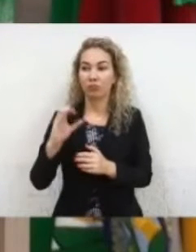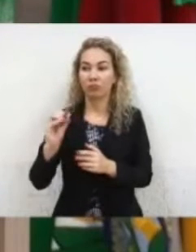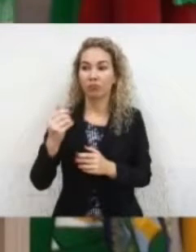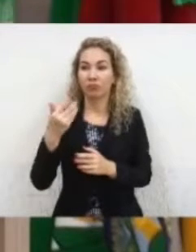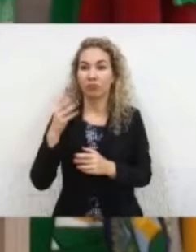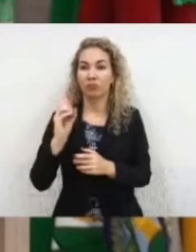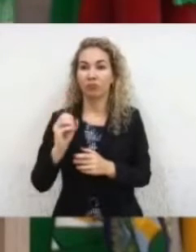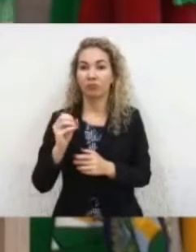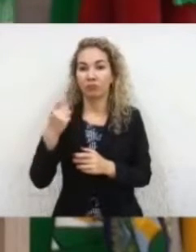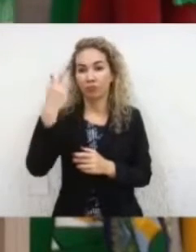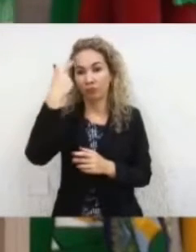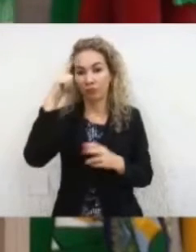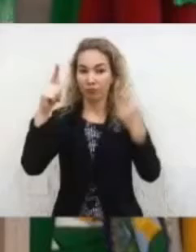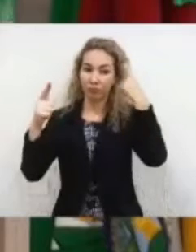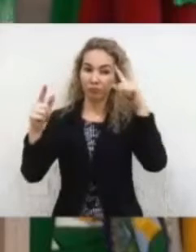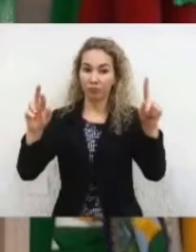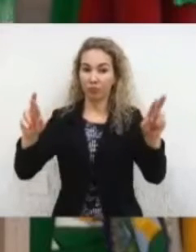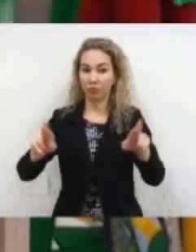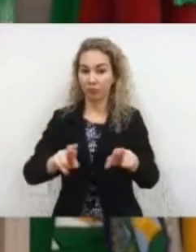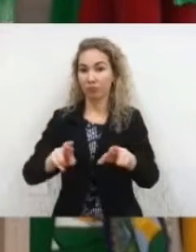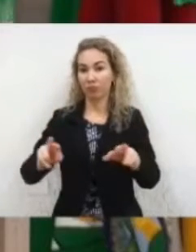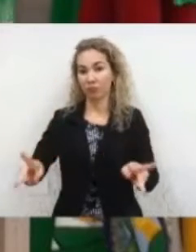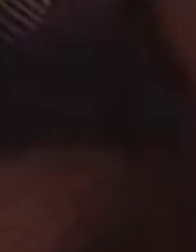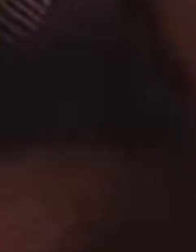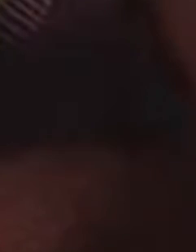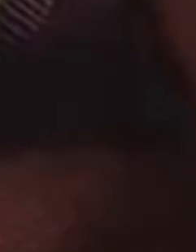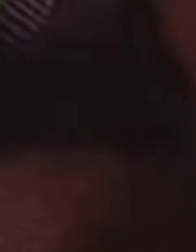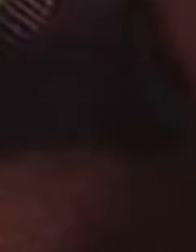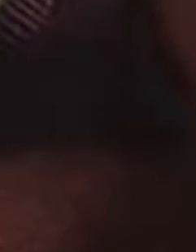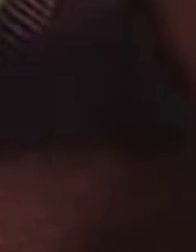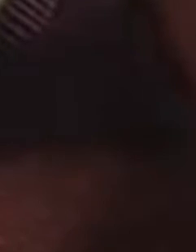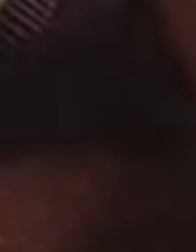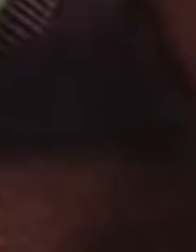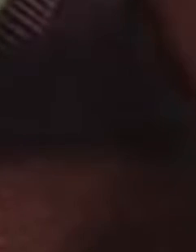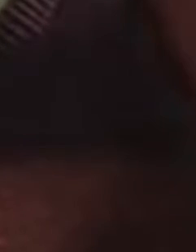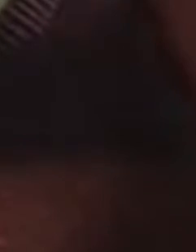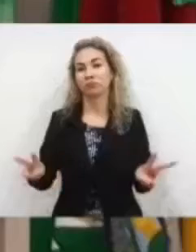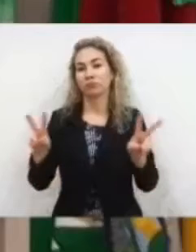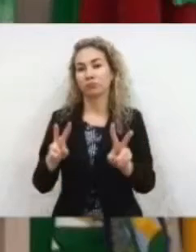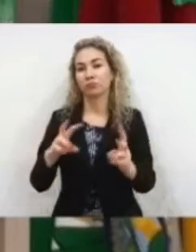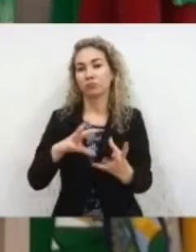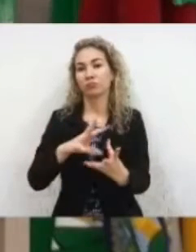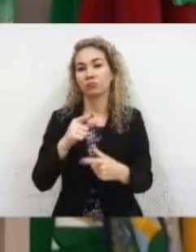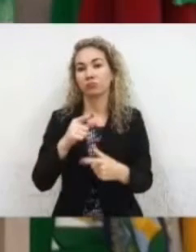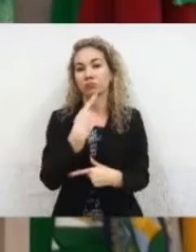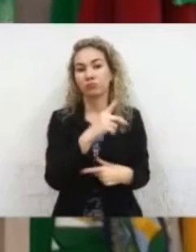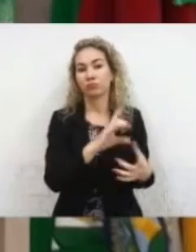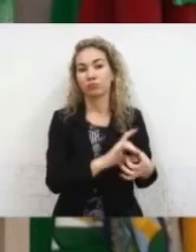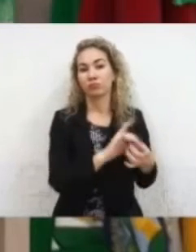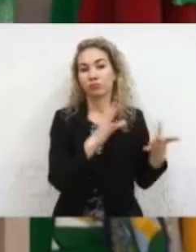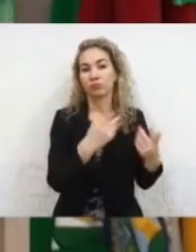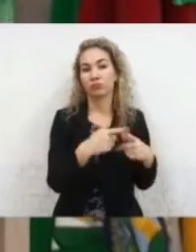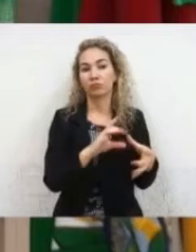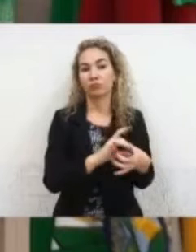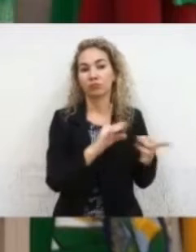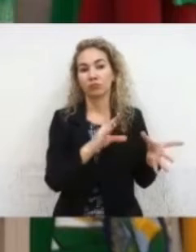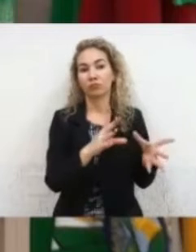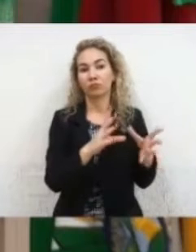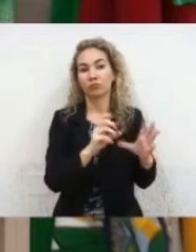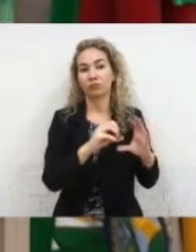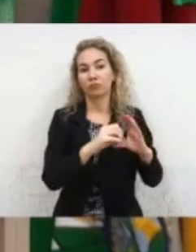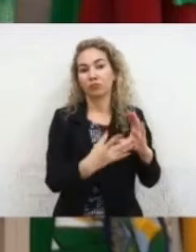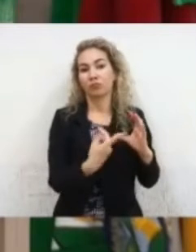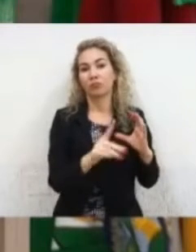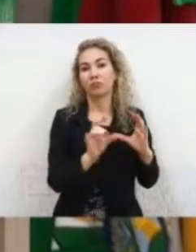João Paulo, ideologicamente a gente tem diferenças. A visão de mundo. Tu és um liberal, mas um liberal